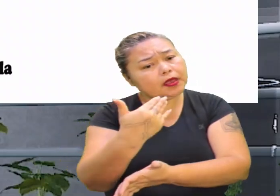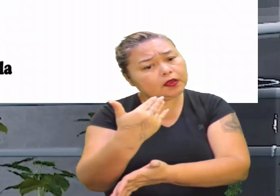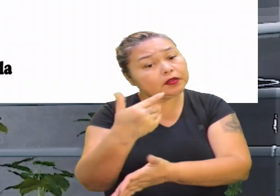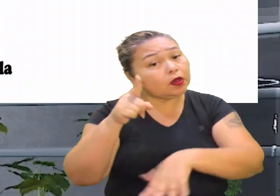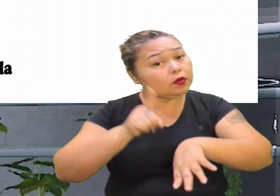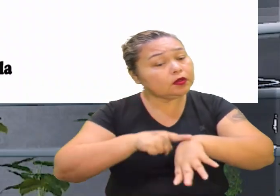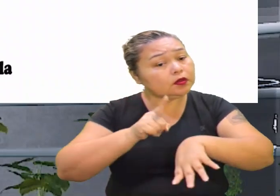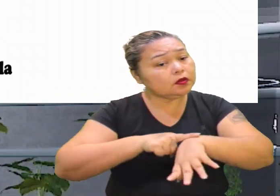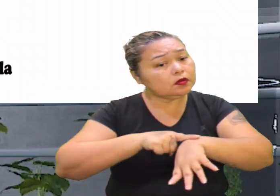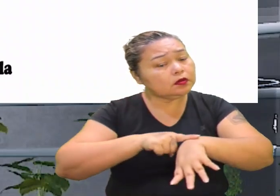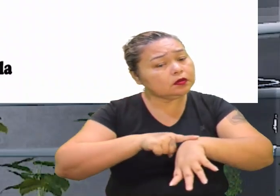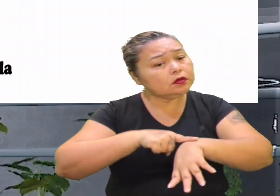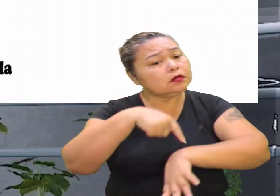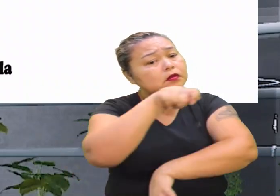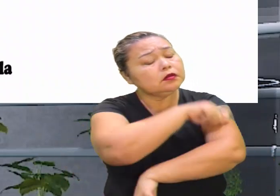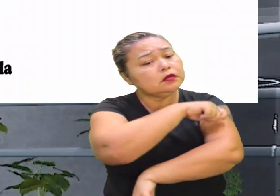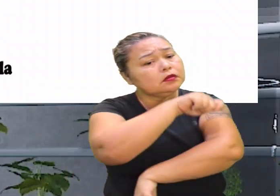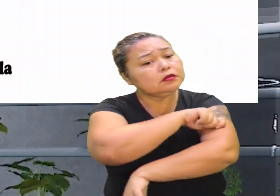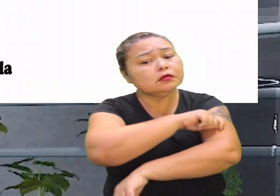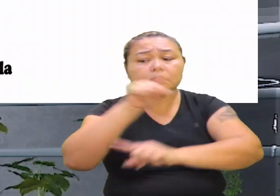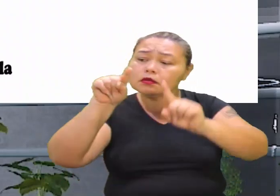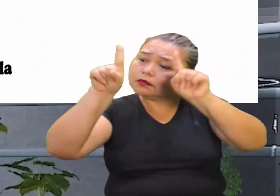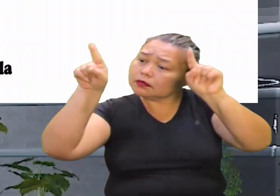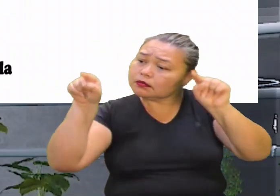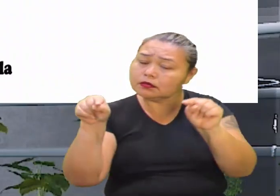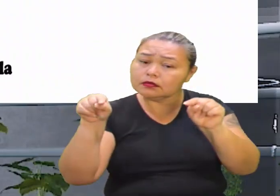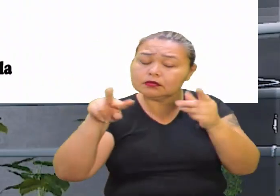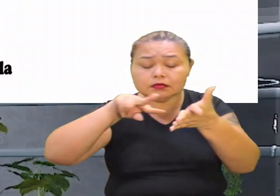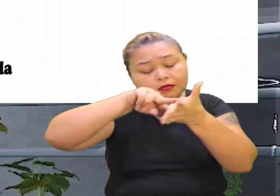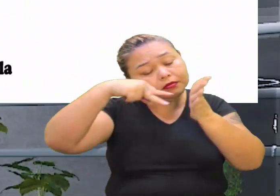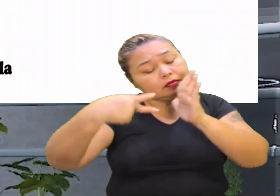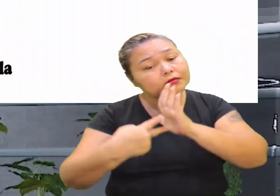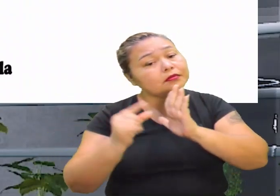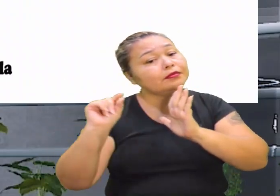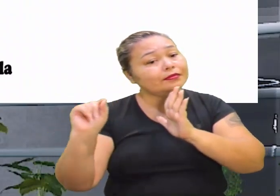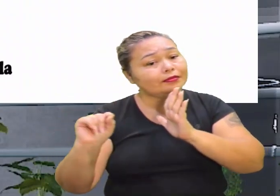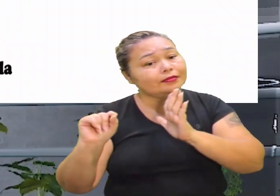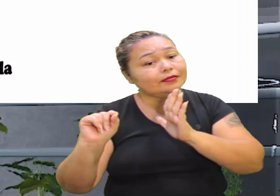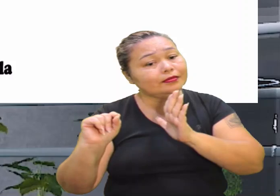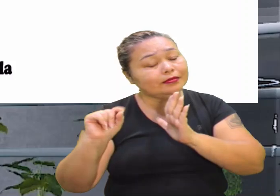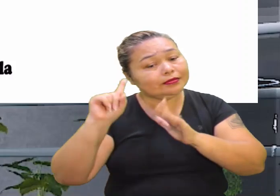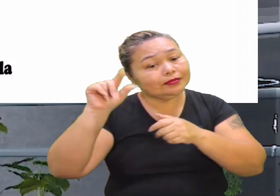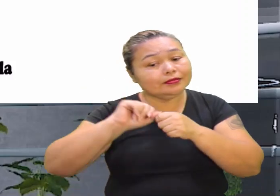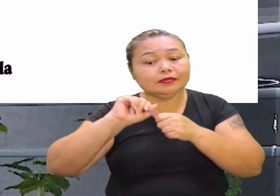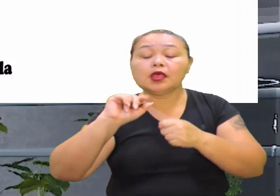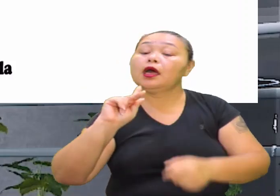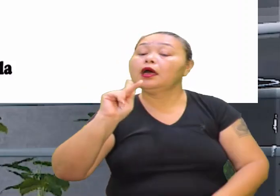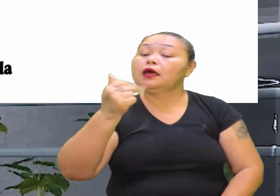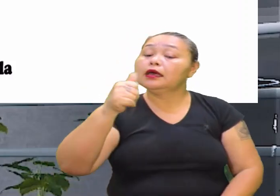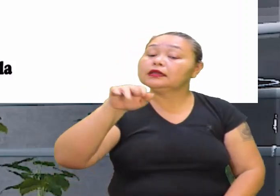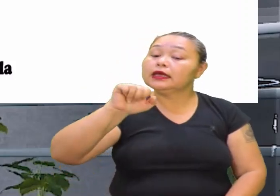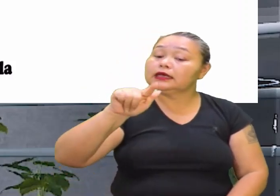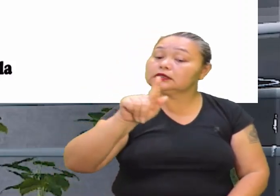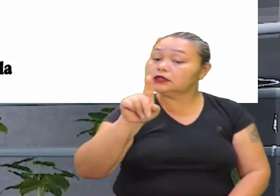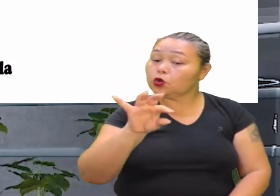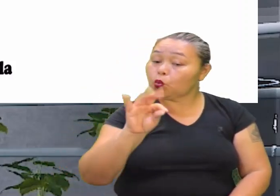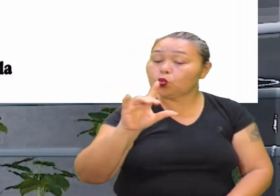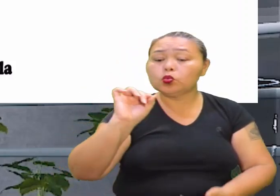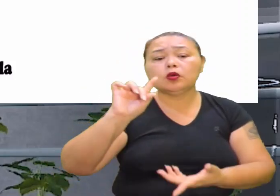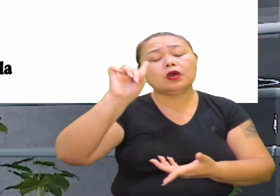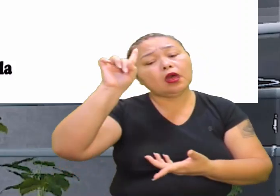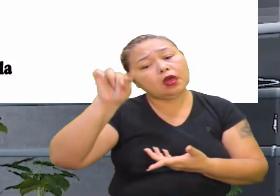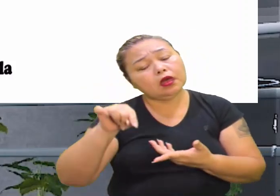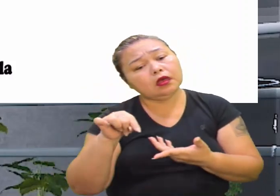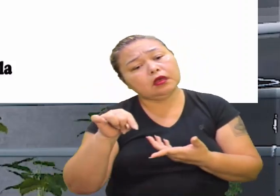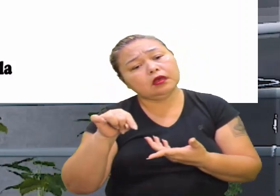tempo, para o estudante colocar entre parênteses o que significa. Heterozigoto, ele pode ter colocado lá,